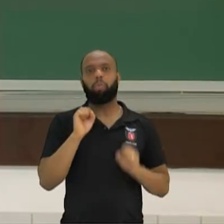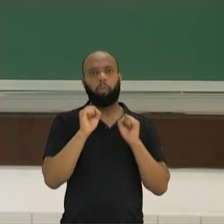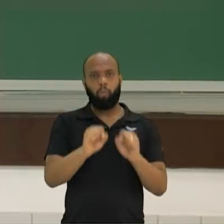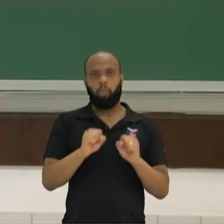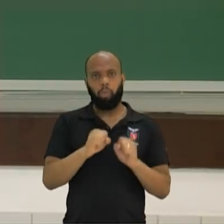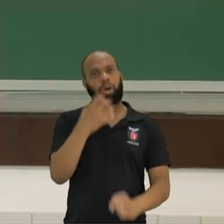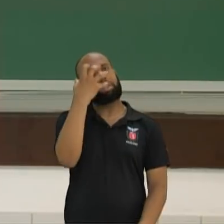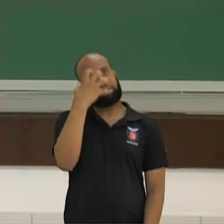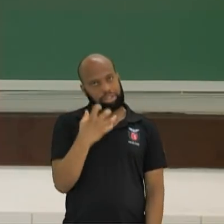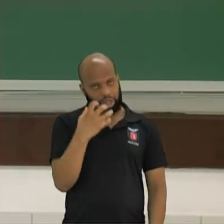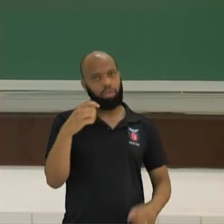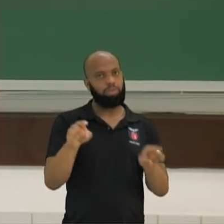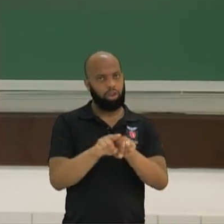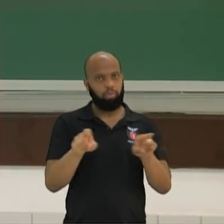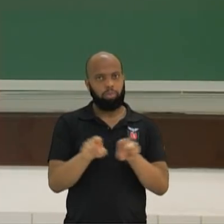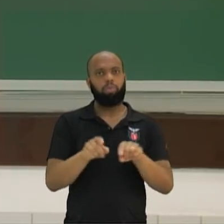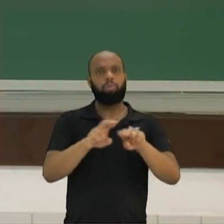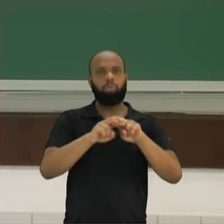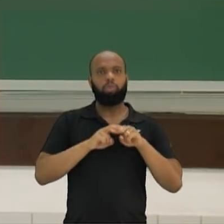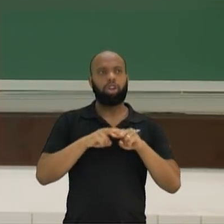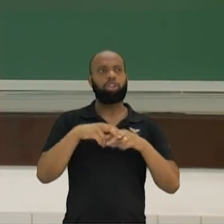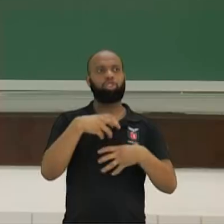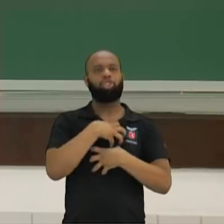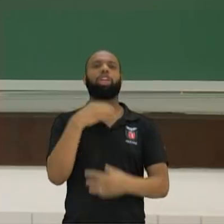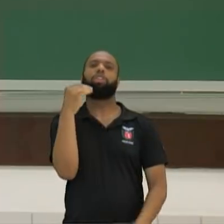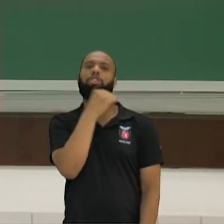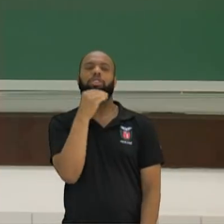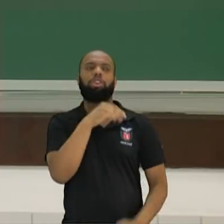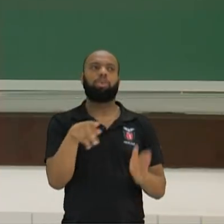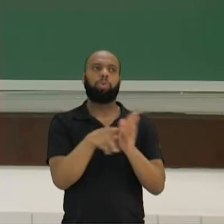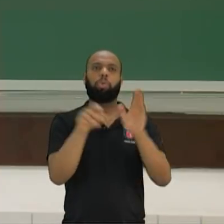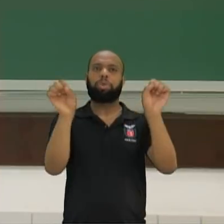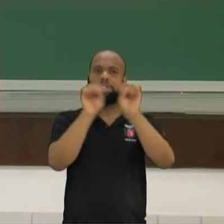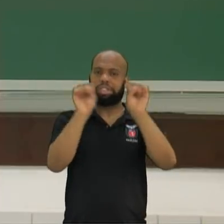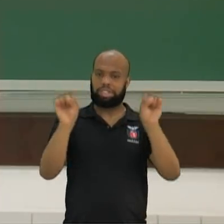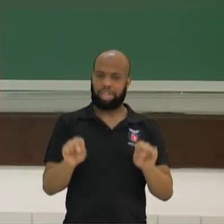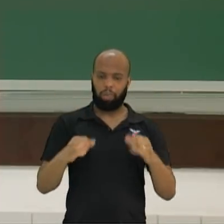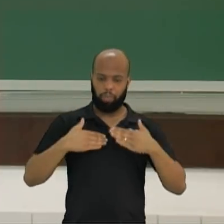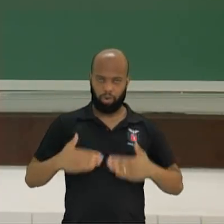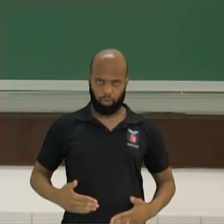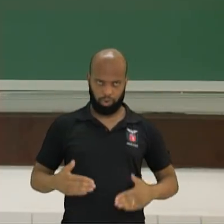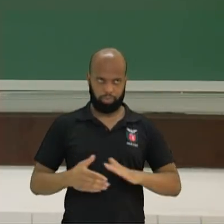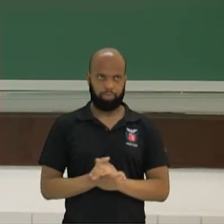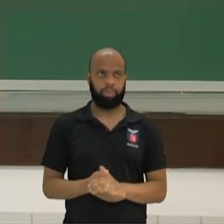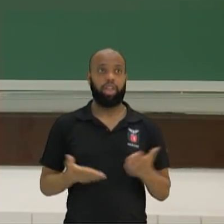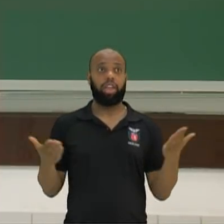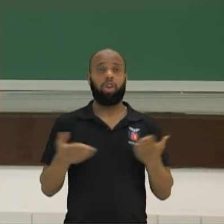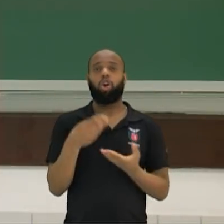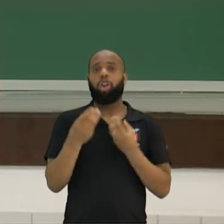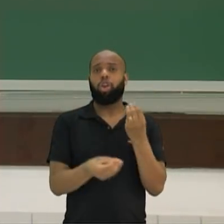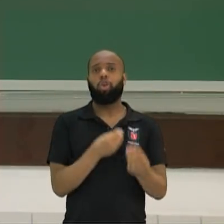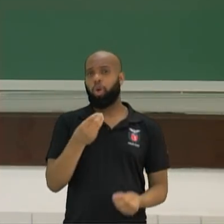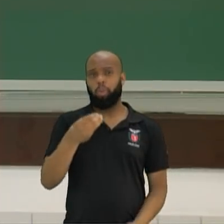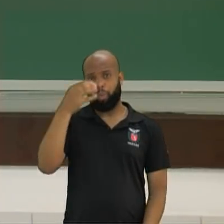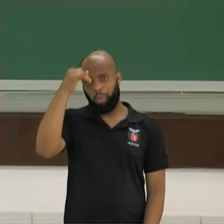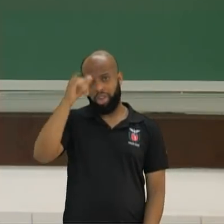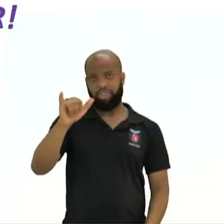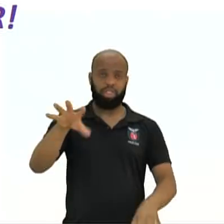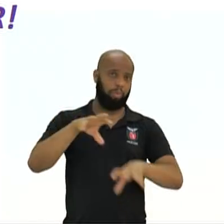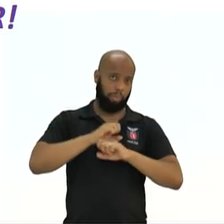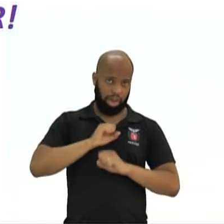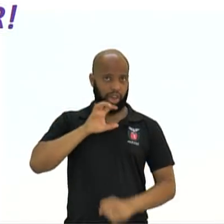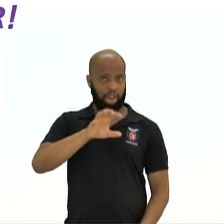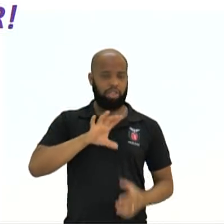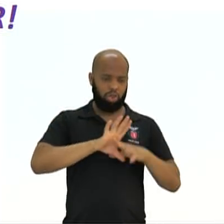pode ser muito séria por conta, né, desse enfraquecimento do sistema imunológico, tá? E quanto à prevenção, não só para